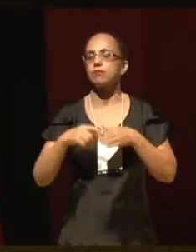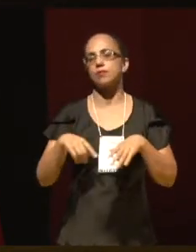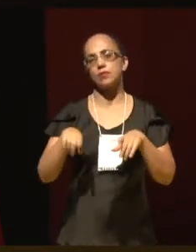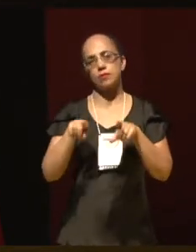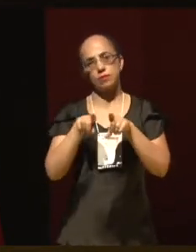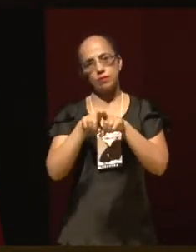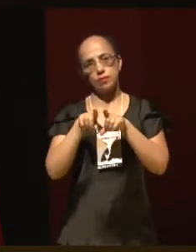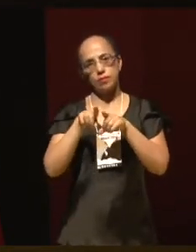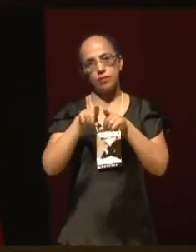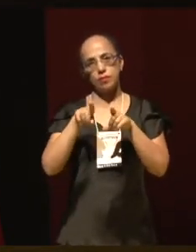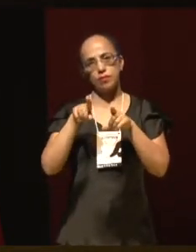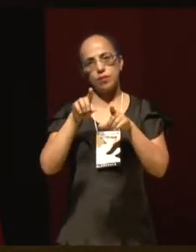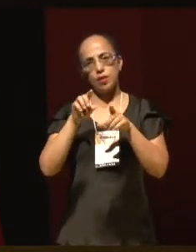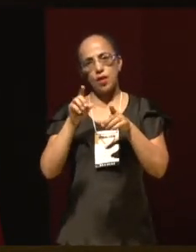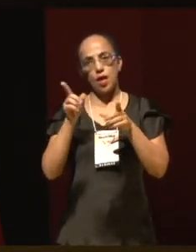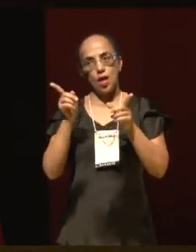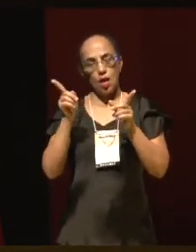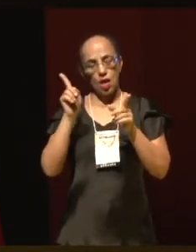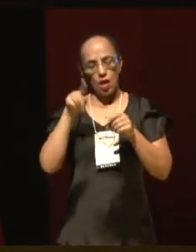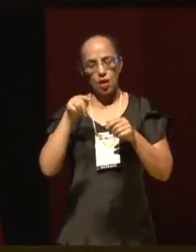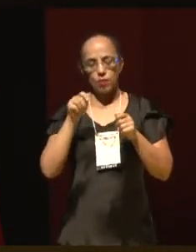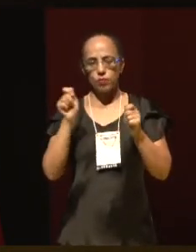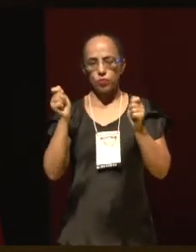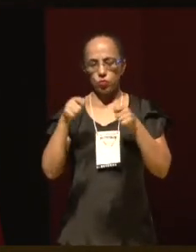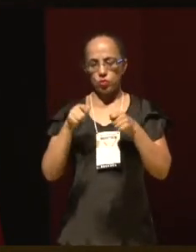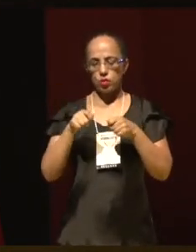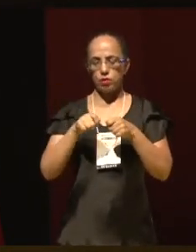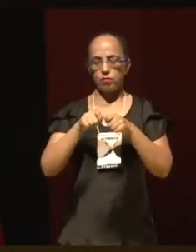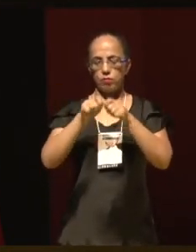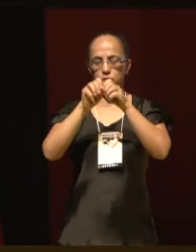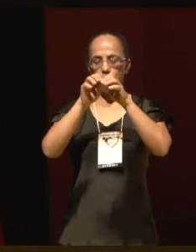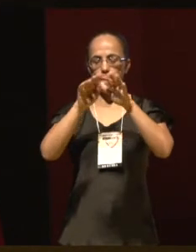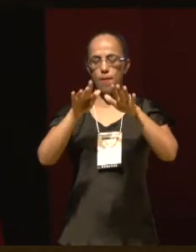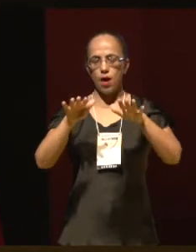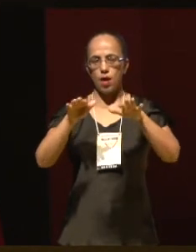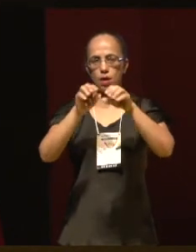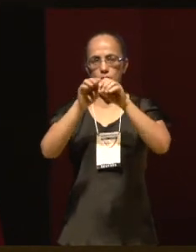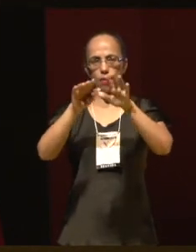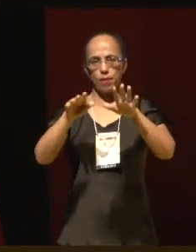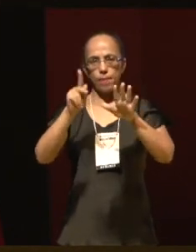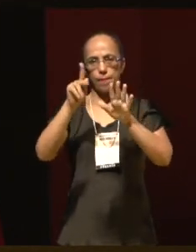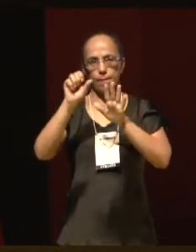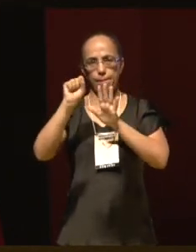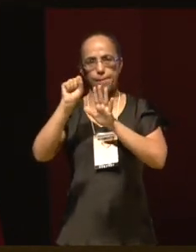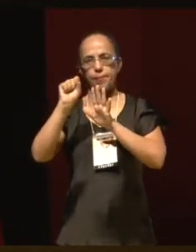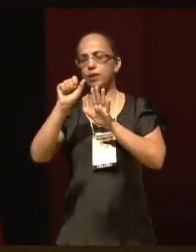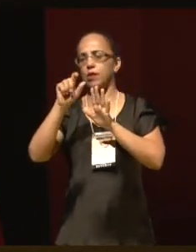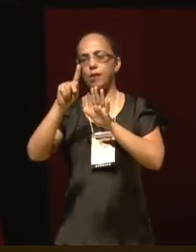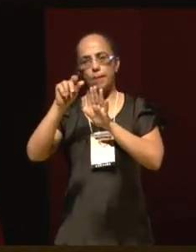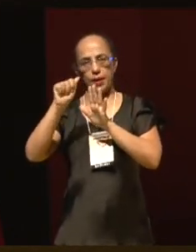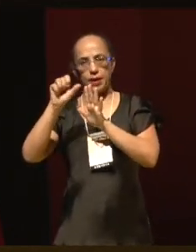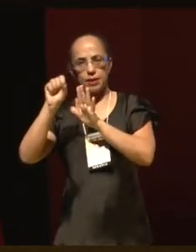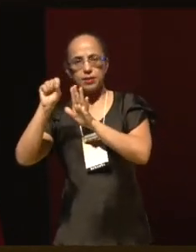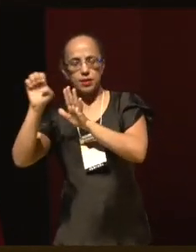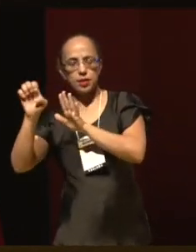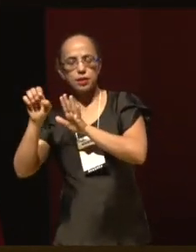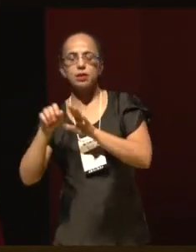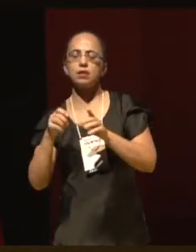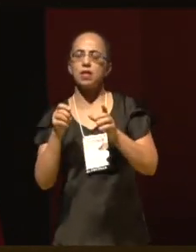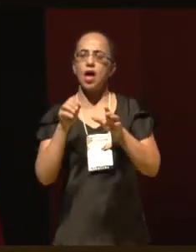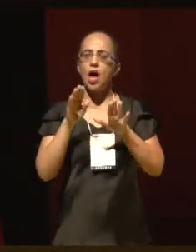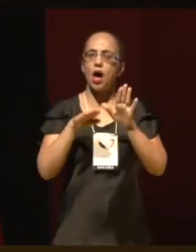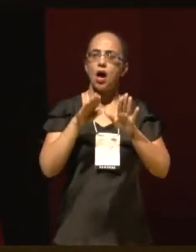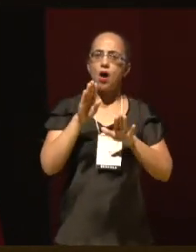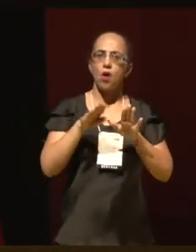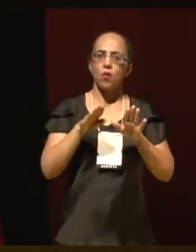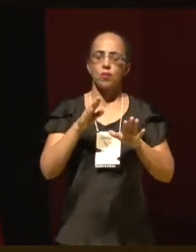por exemplo, crianças com autismo que não vão aceitar os passes. Ou algumas crianças com TDAH que não vão